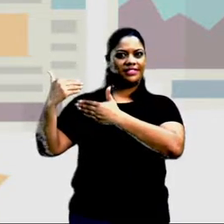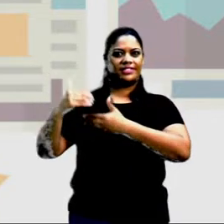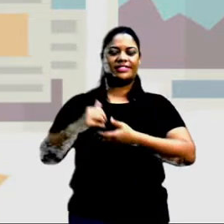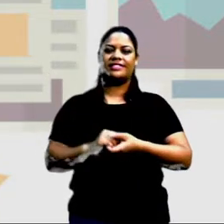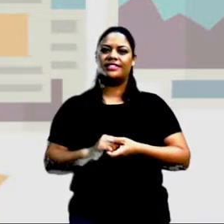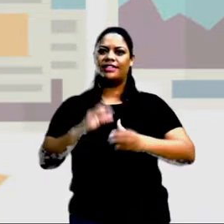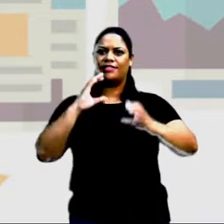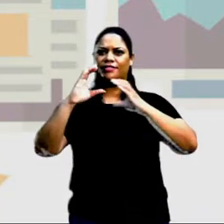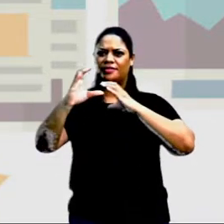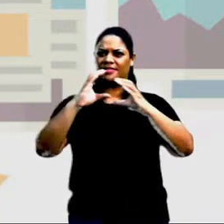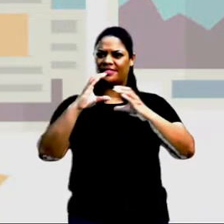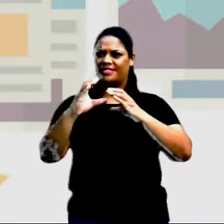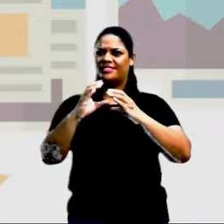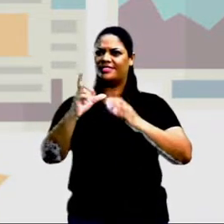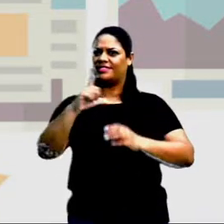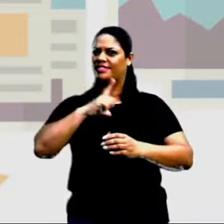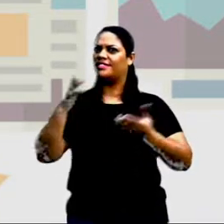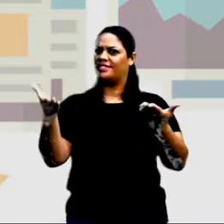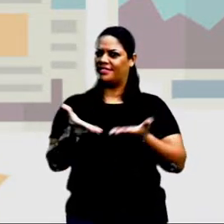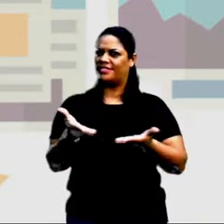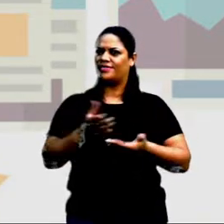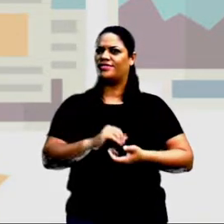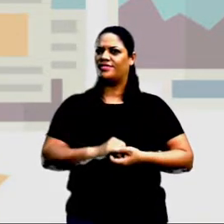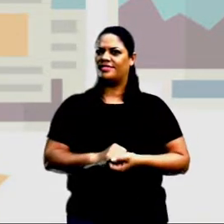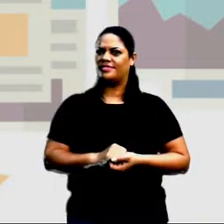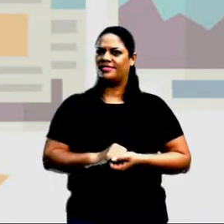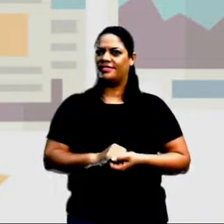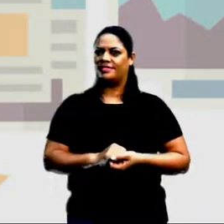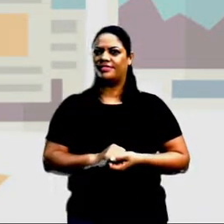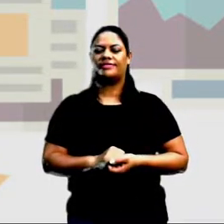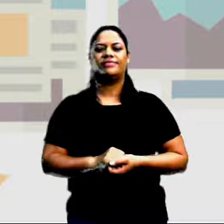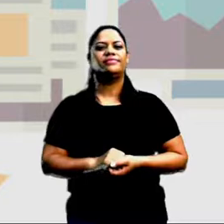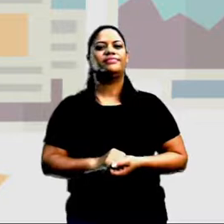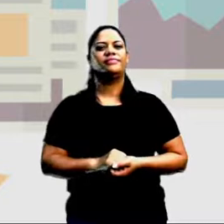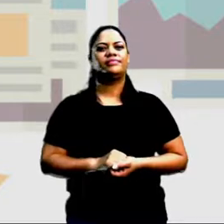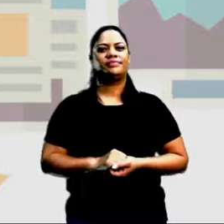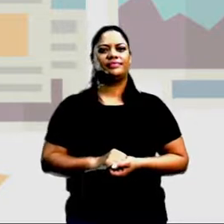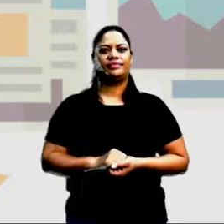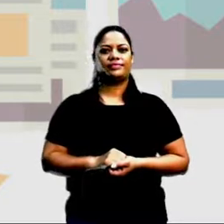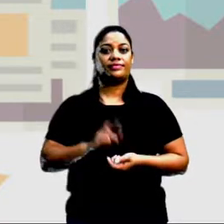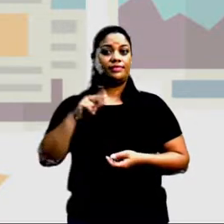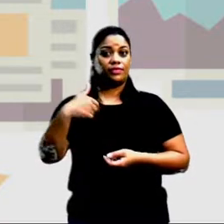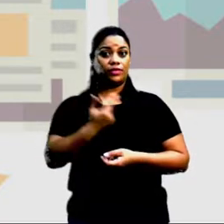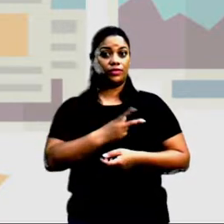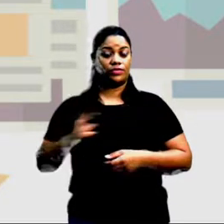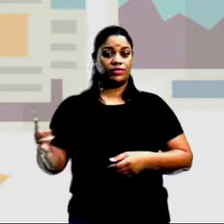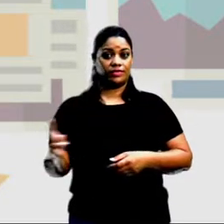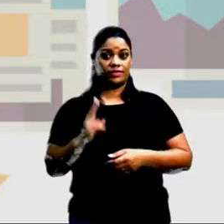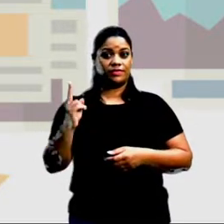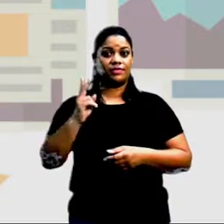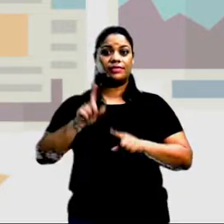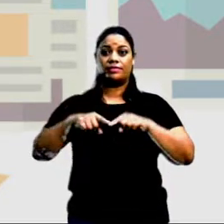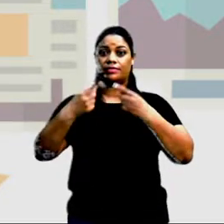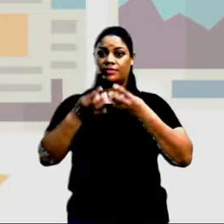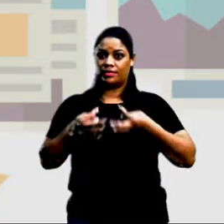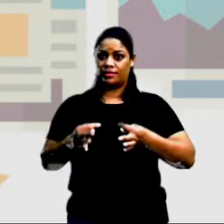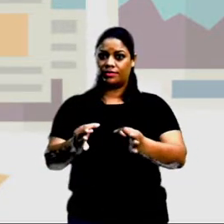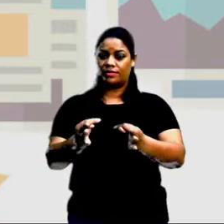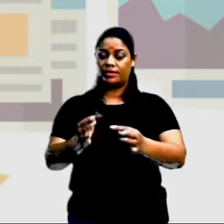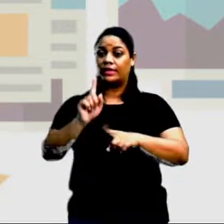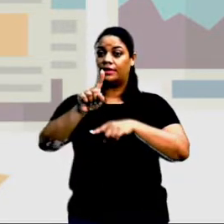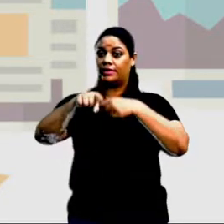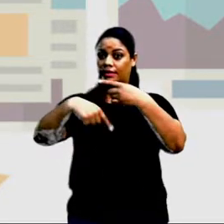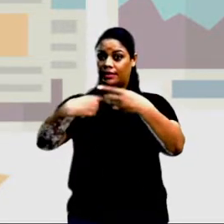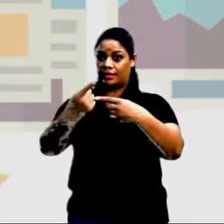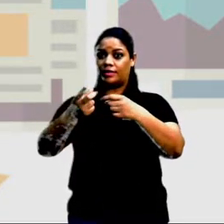de comunicação que tem hoje? Não é verdade? Nós valorizamos mais a tecnologia depois dessa pandemia